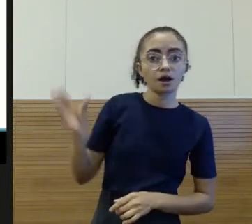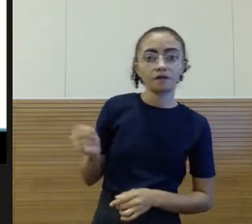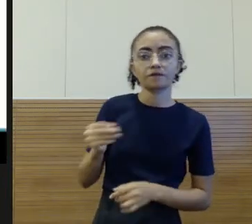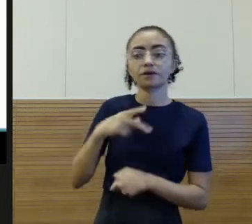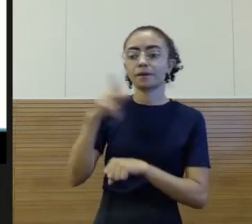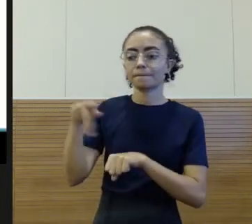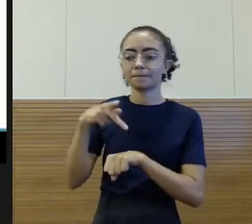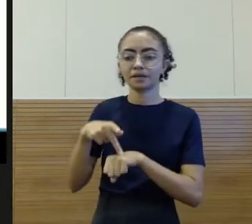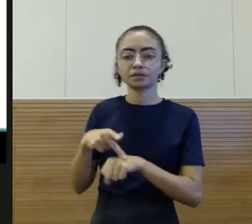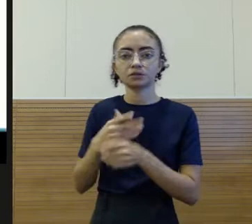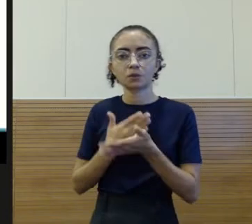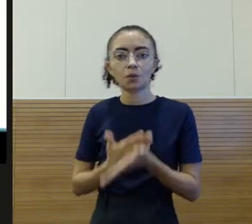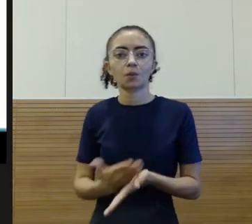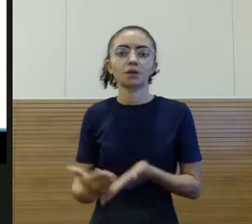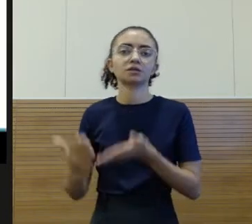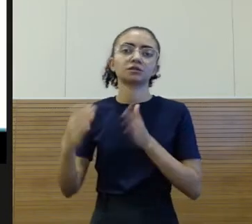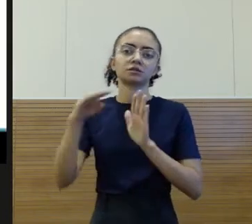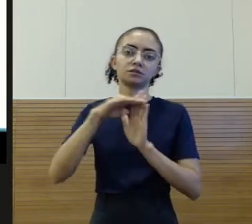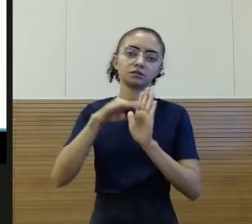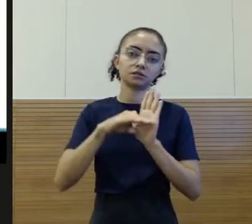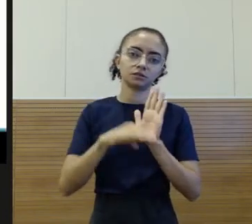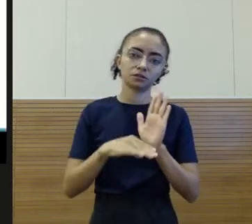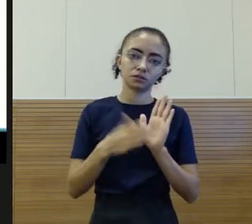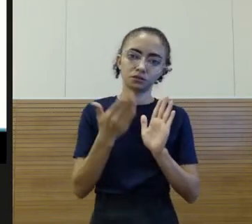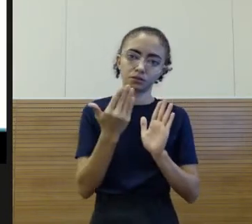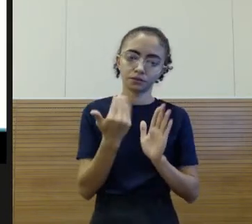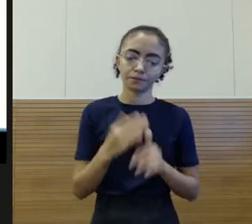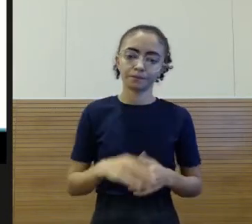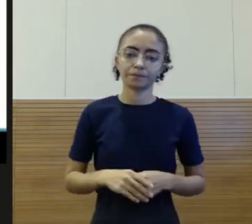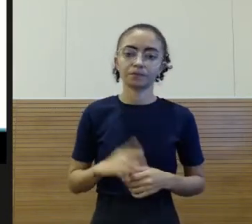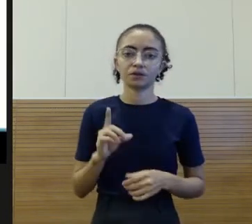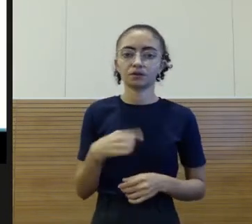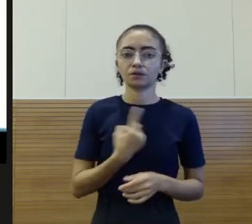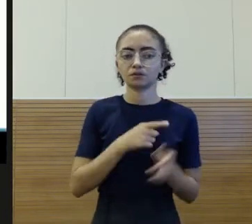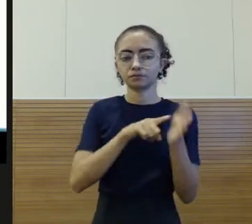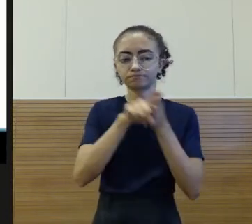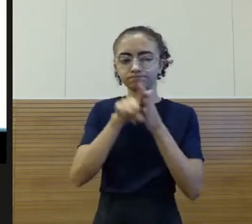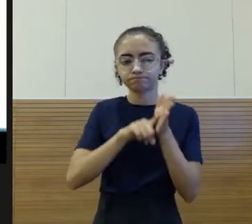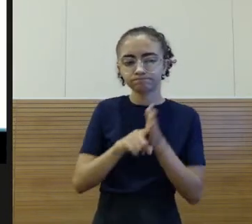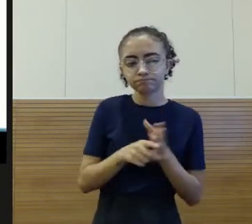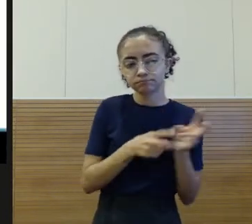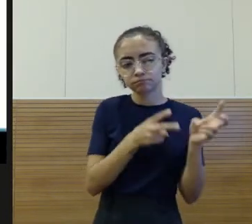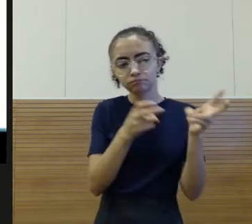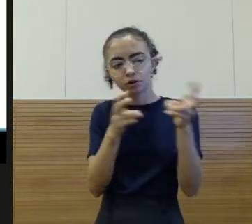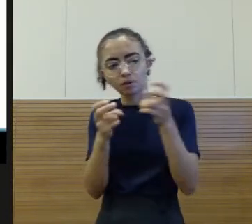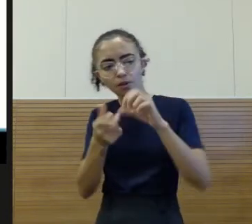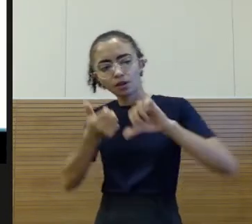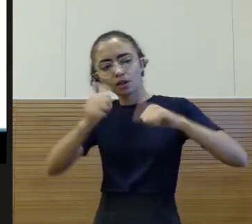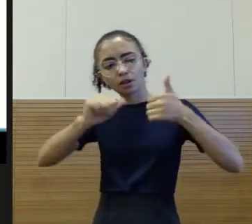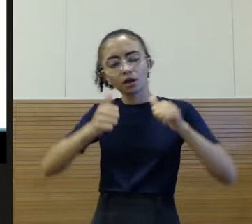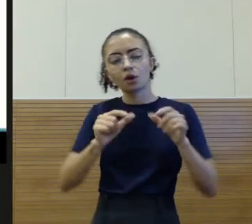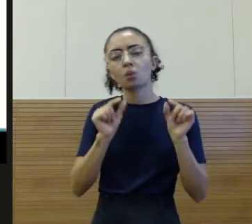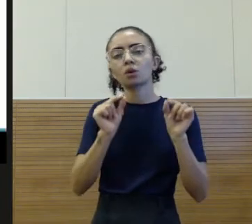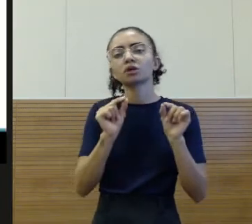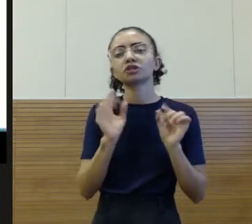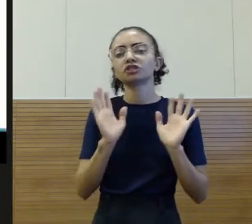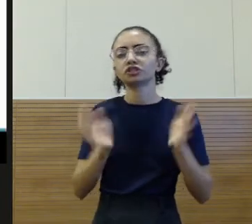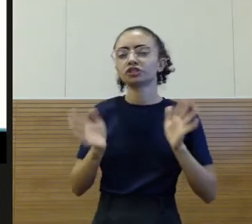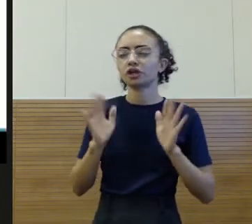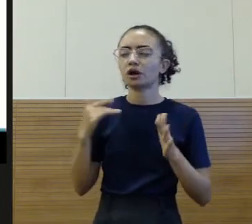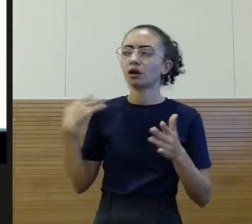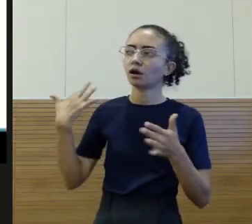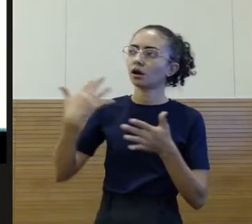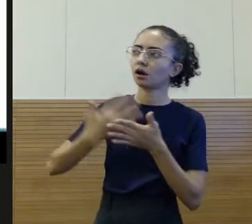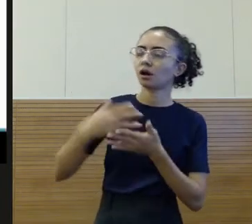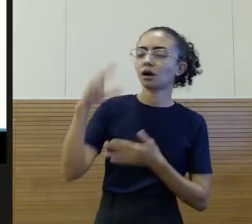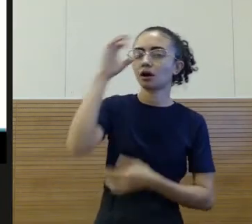técnico, sempre há essa linha de pesquisa, de diagnóstico para nós podermos ver as lições aprendidas. Então, tudo isso nos